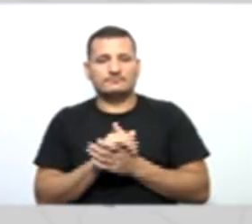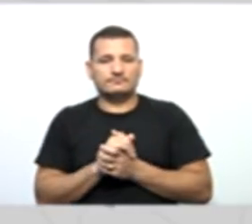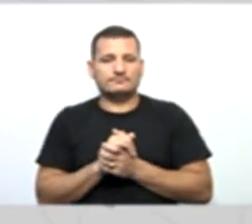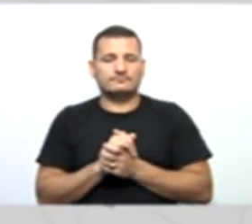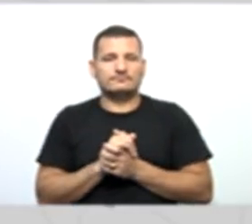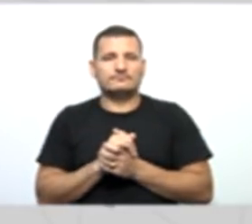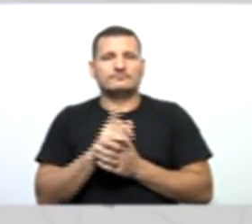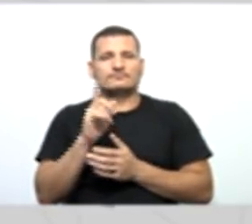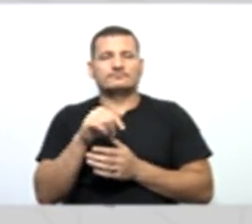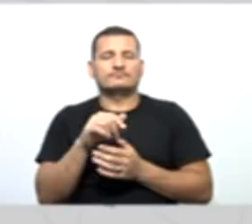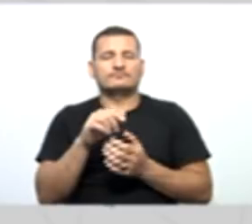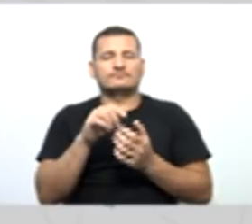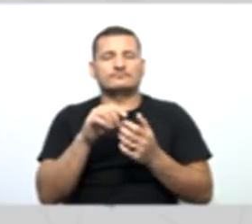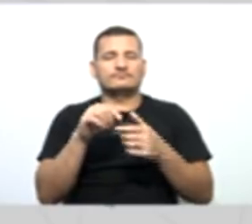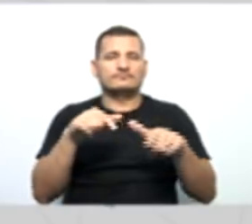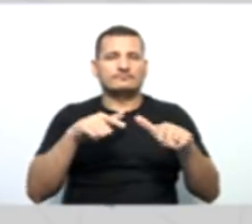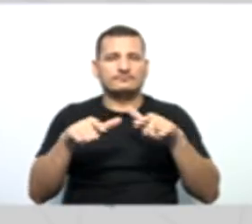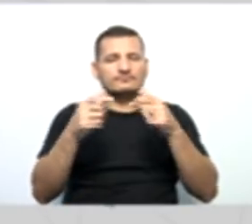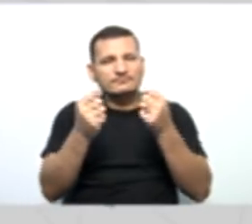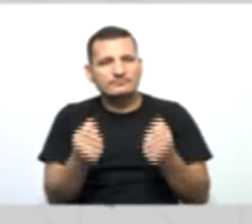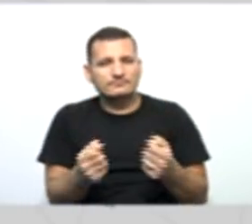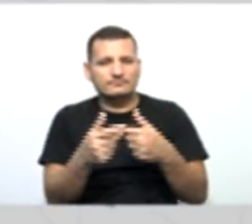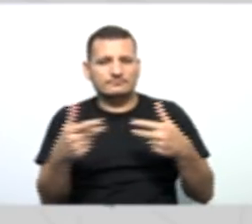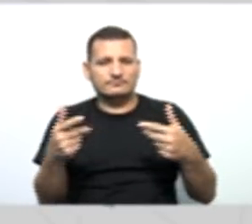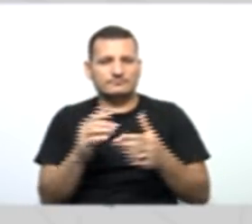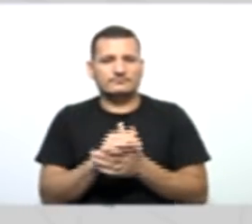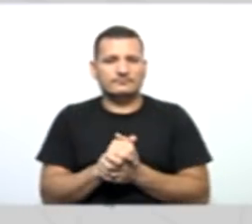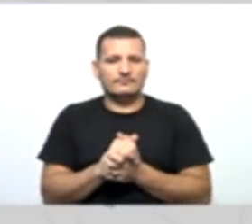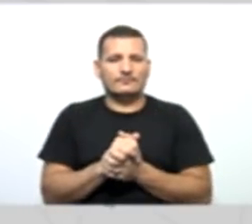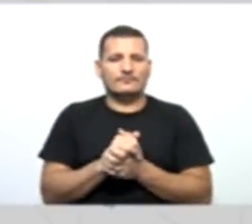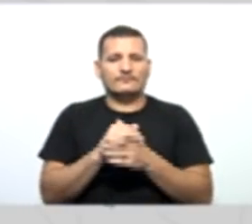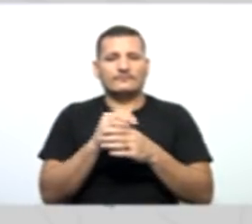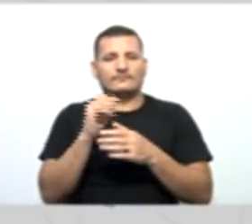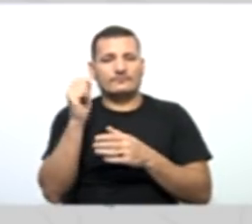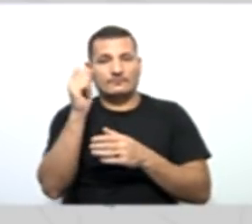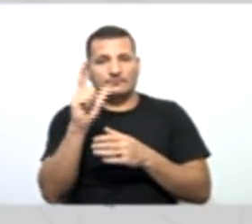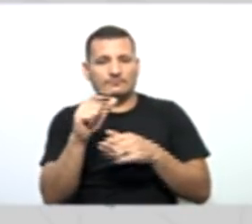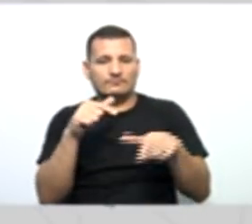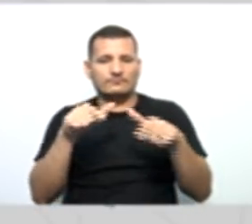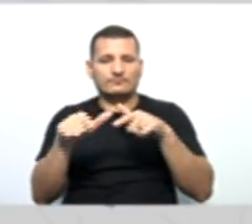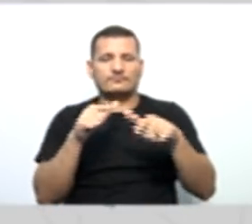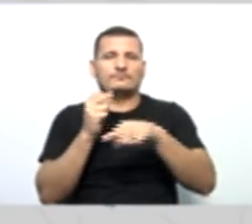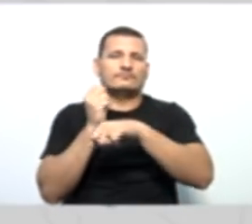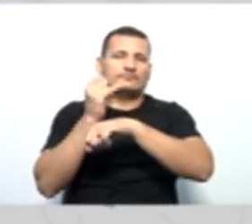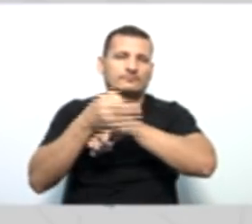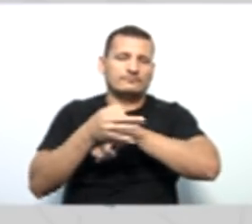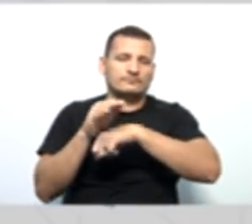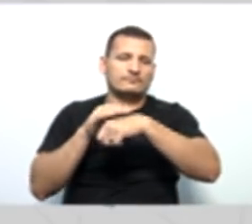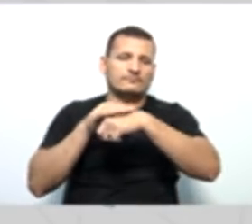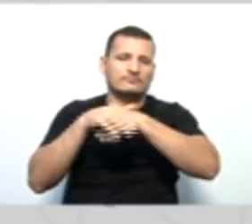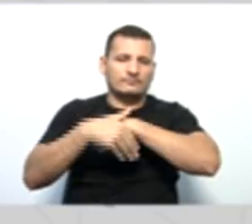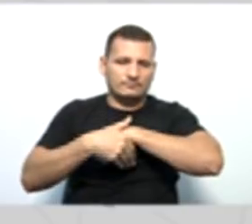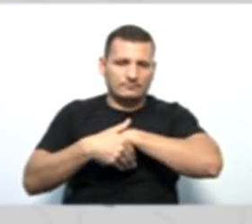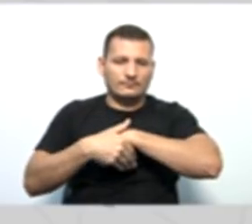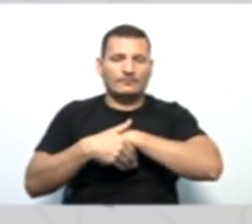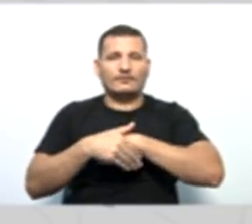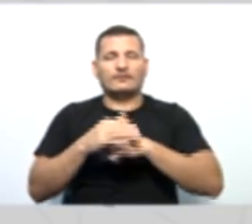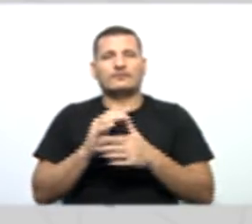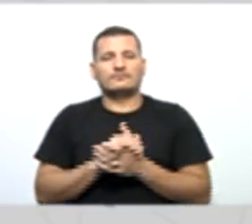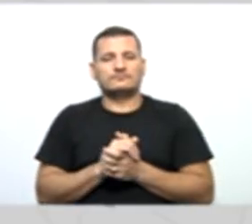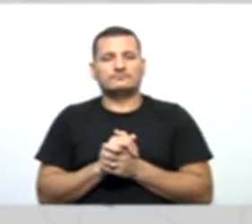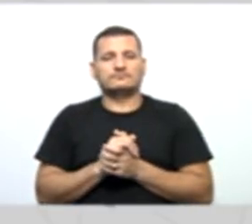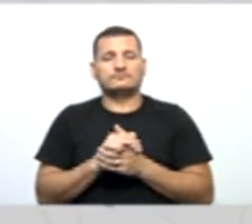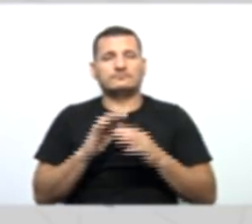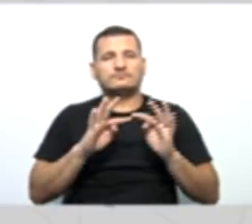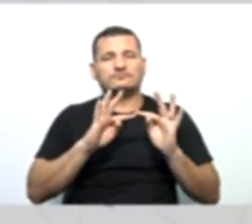de produtividade. Que mais? Trabalho em turno, noturno. jornada de trabalho prolongada. Então tudo isso é aquilo